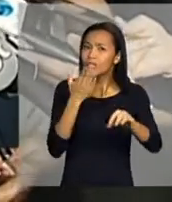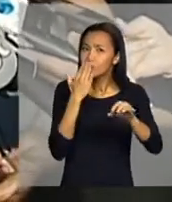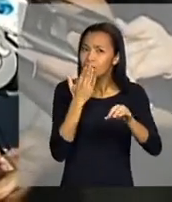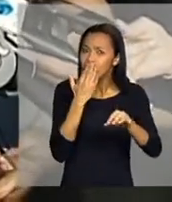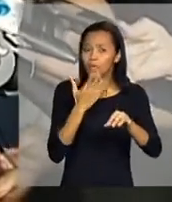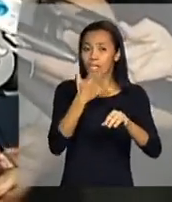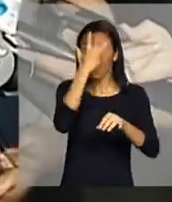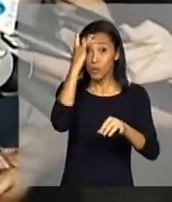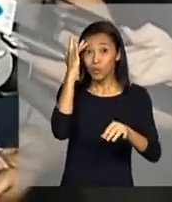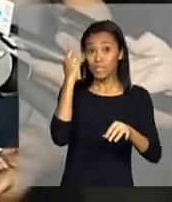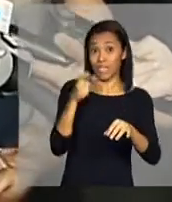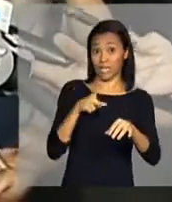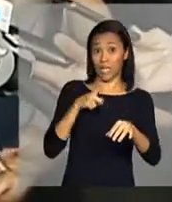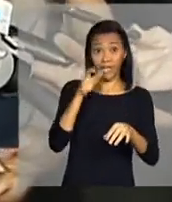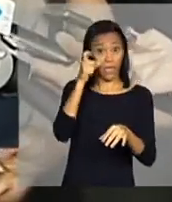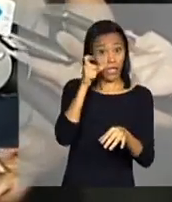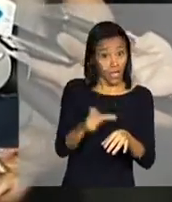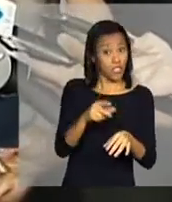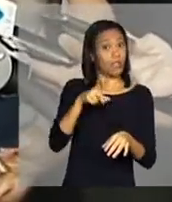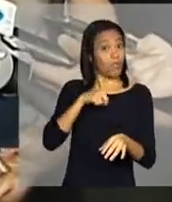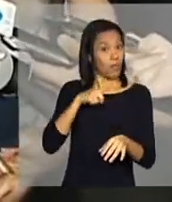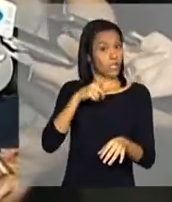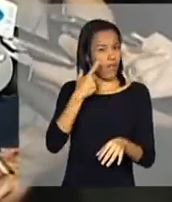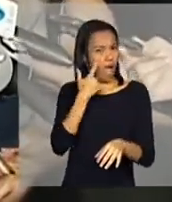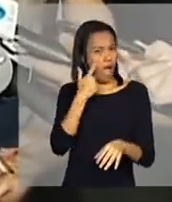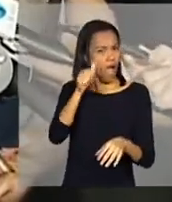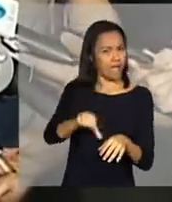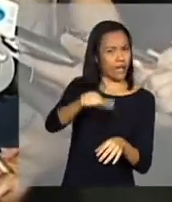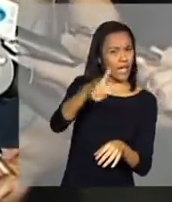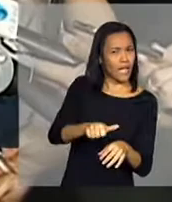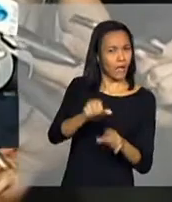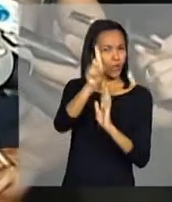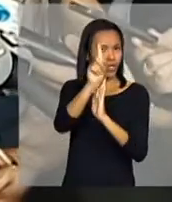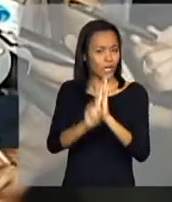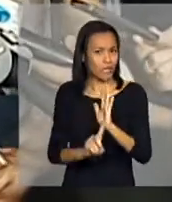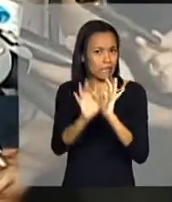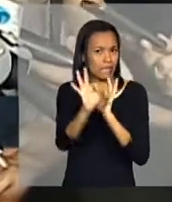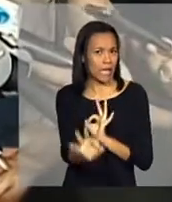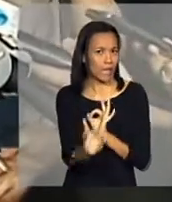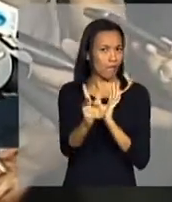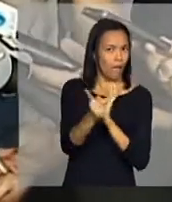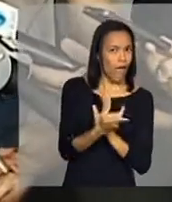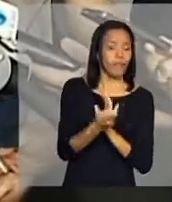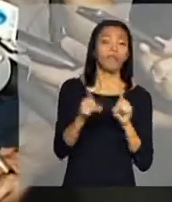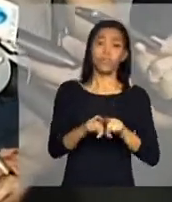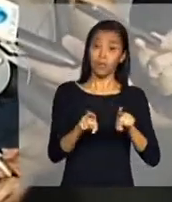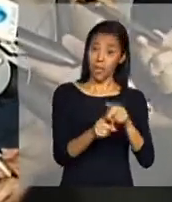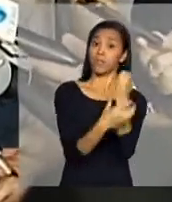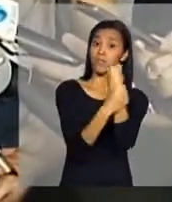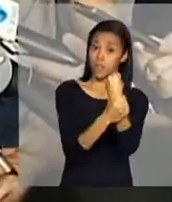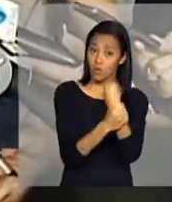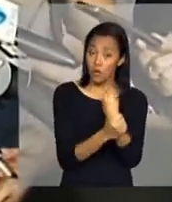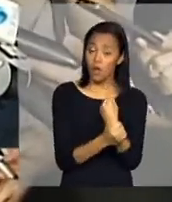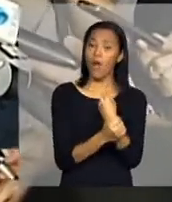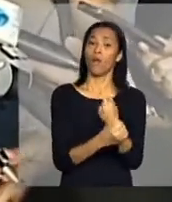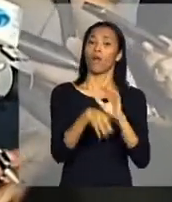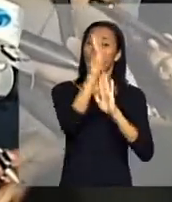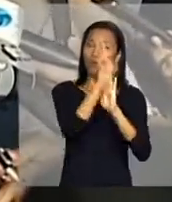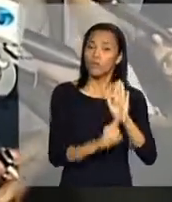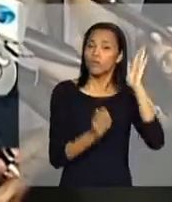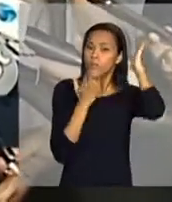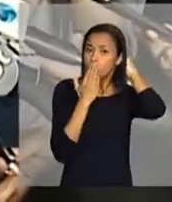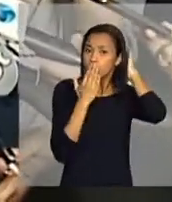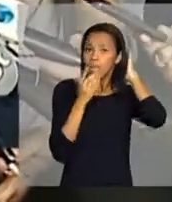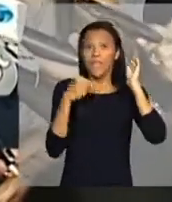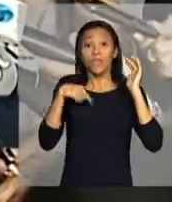que têm interesses possam ter seus direitos analisados. Por outro lado, os direitos dos povos indígenas têm que ser garantidos. Por isso, nós estamos buscando aperfeiçoar esse